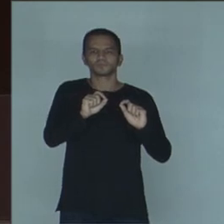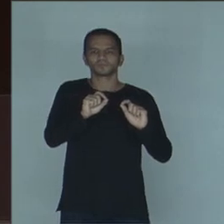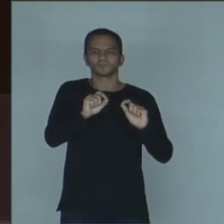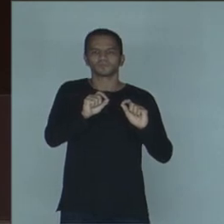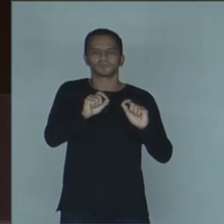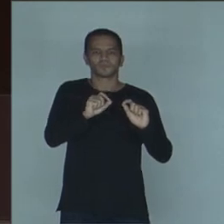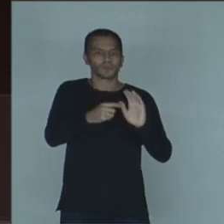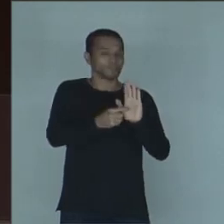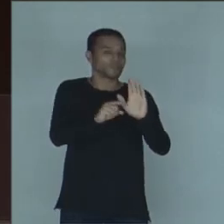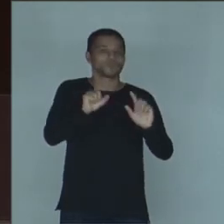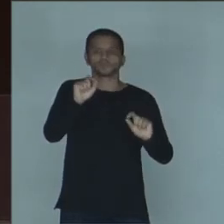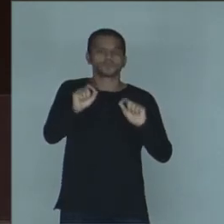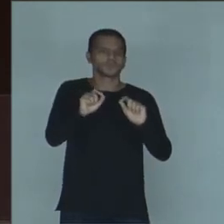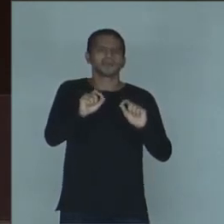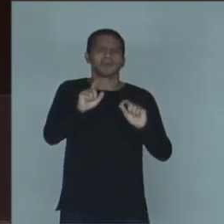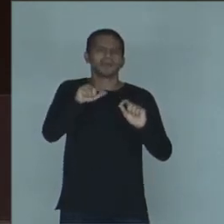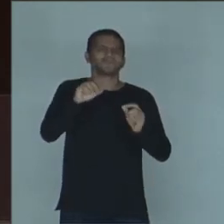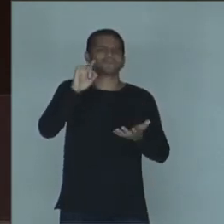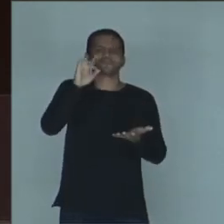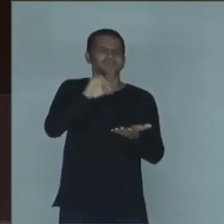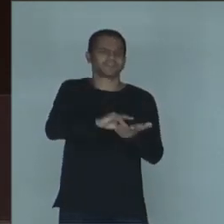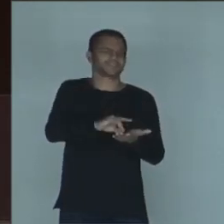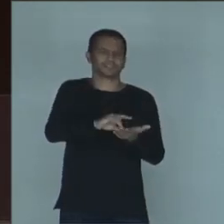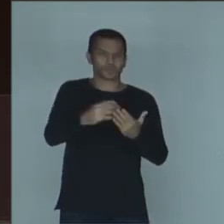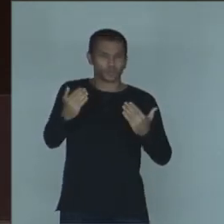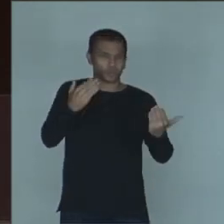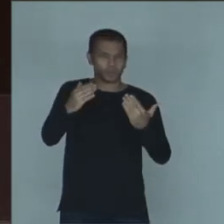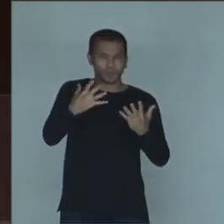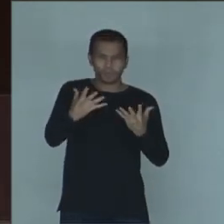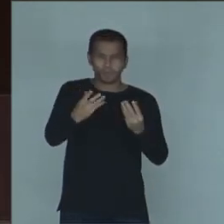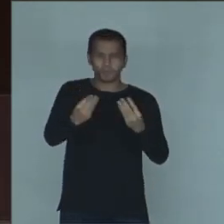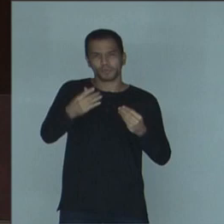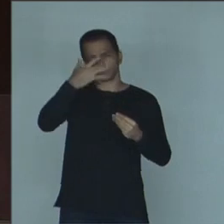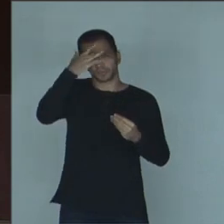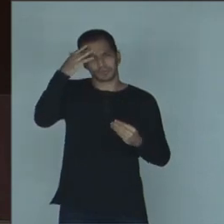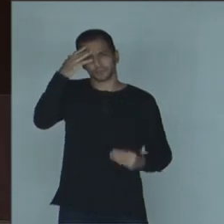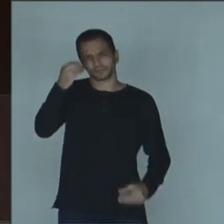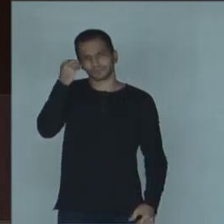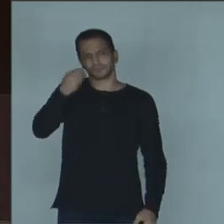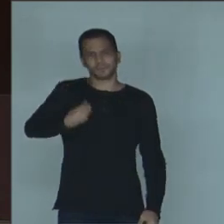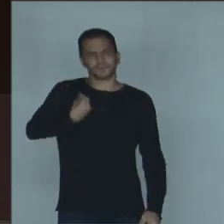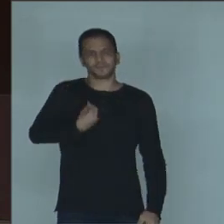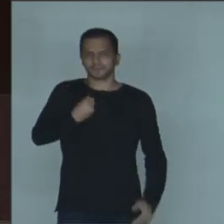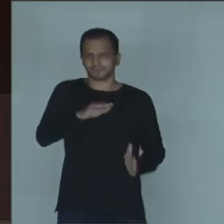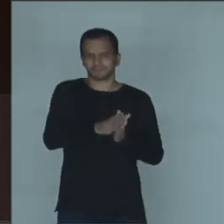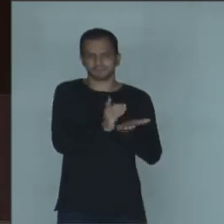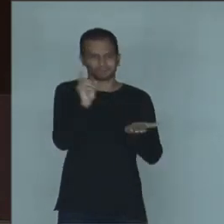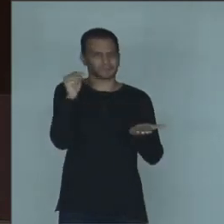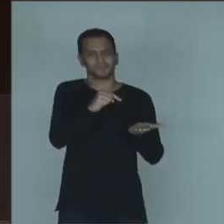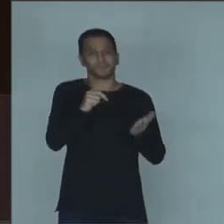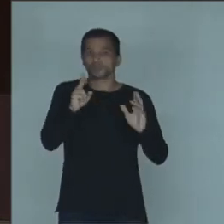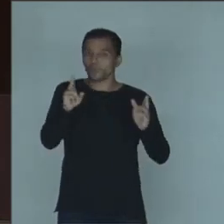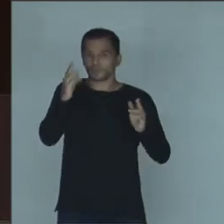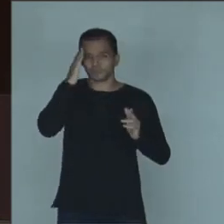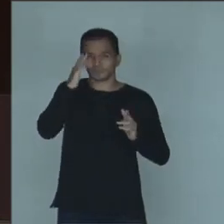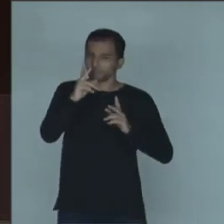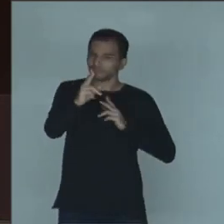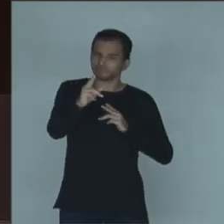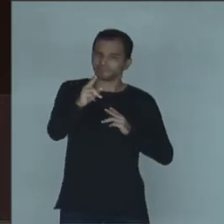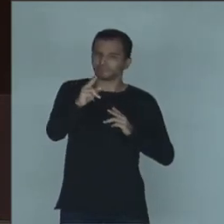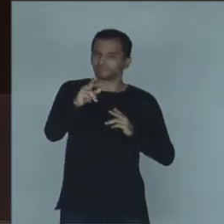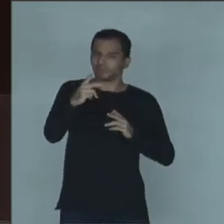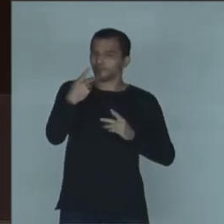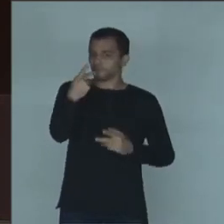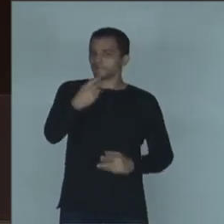revela a realidade muita gente mas muita gente e talvez revele também a sua realidade